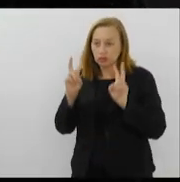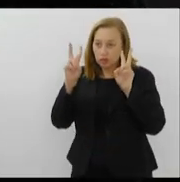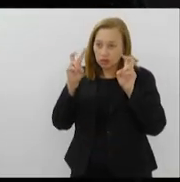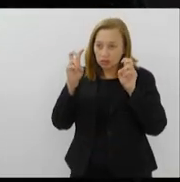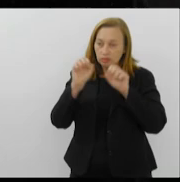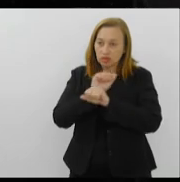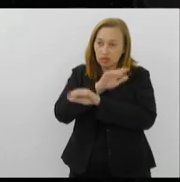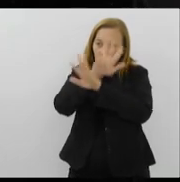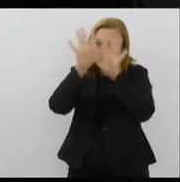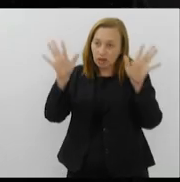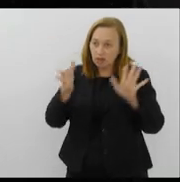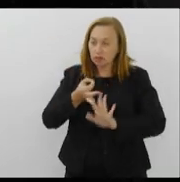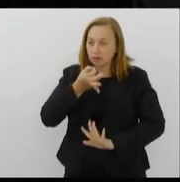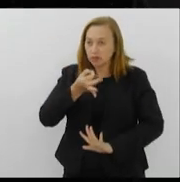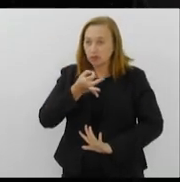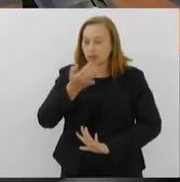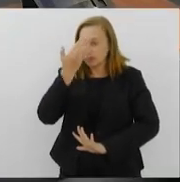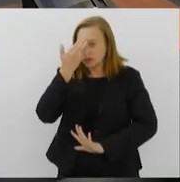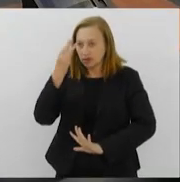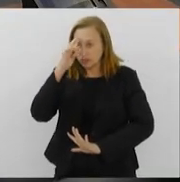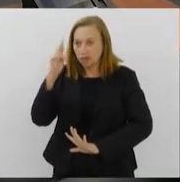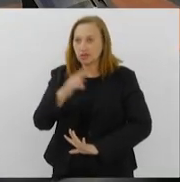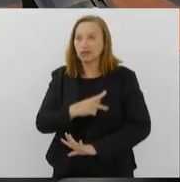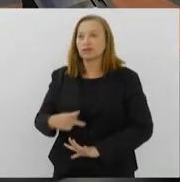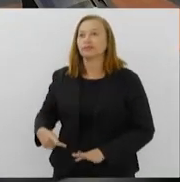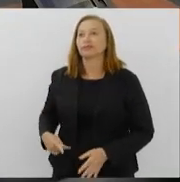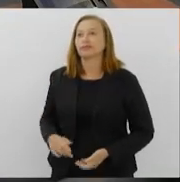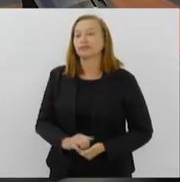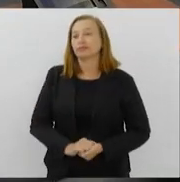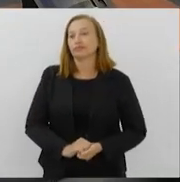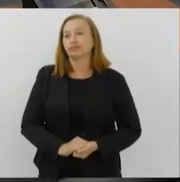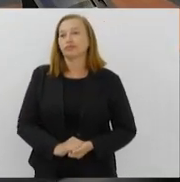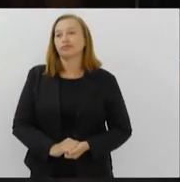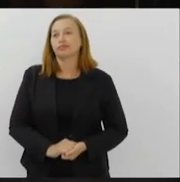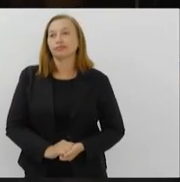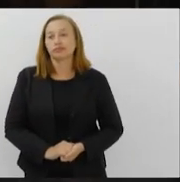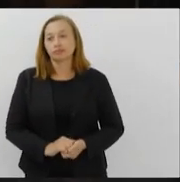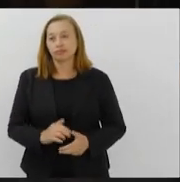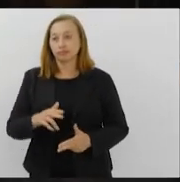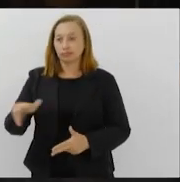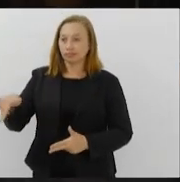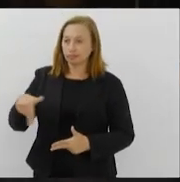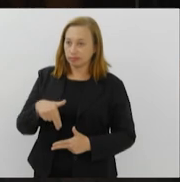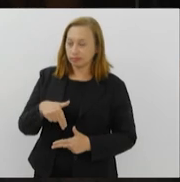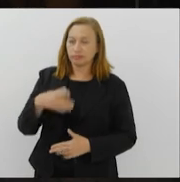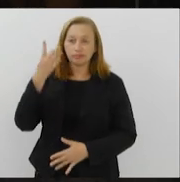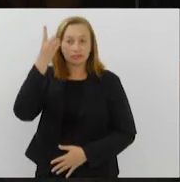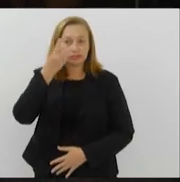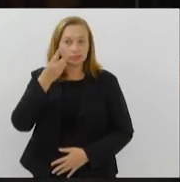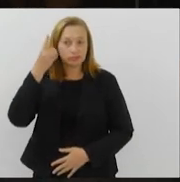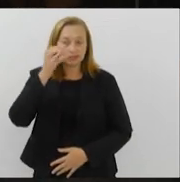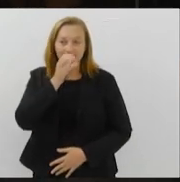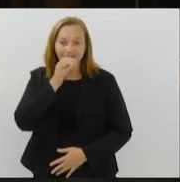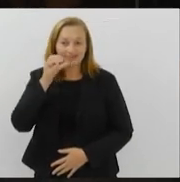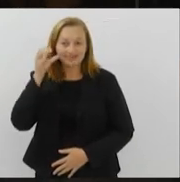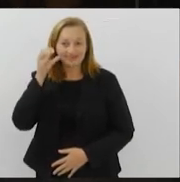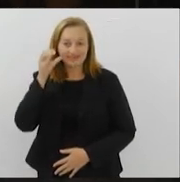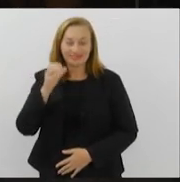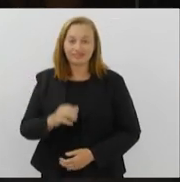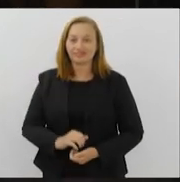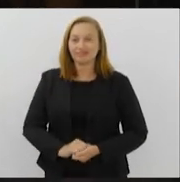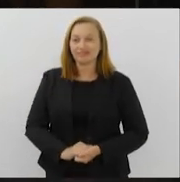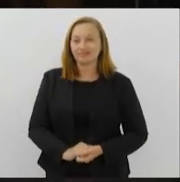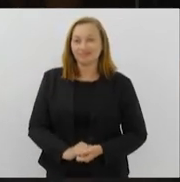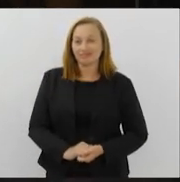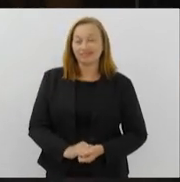a minha posição. Muito obrigado, senhora presidente. Próxima oradora inscrita é a nobre deputada Célia Jordão.